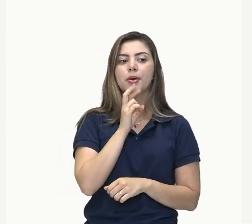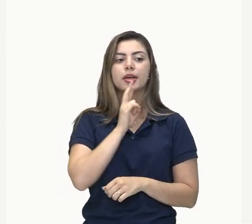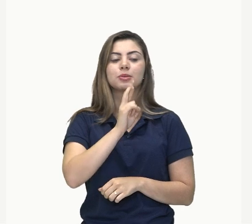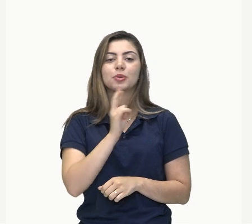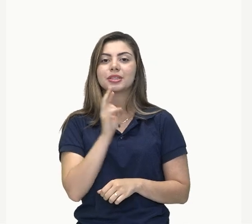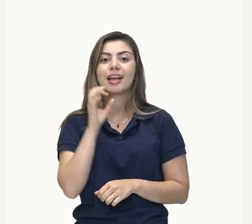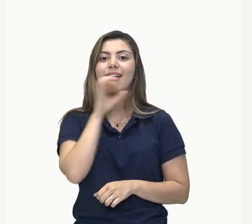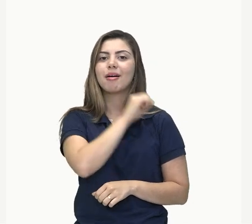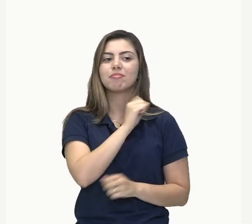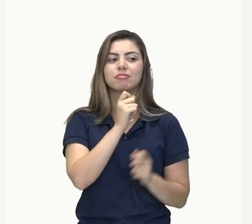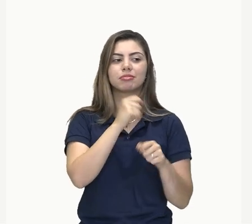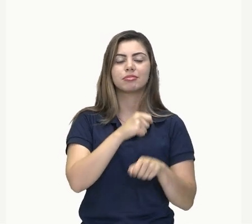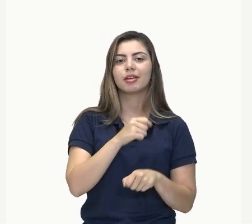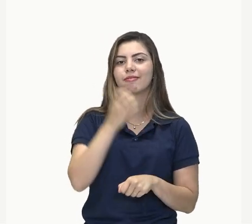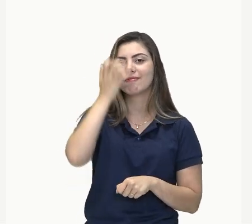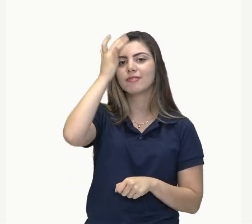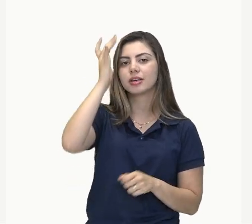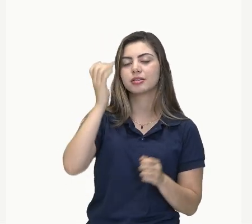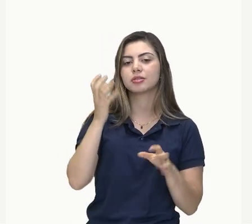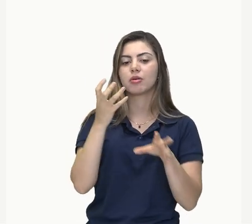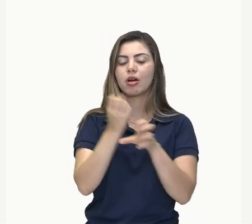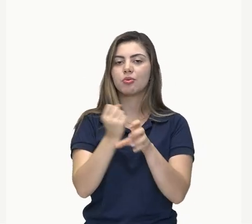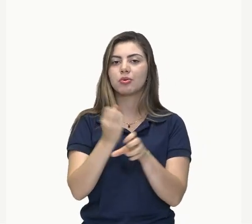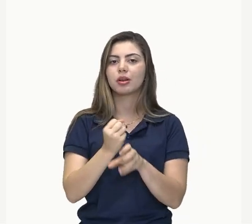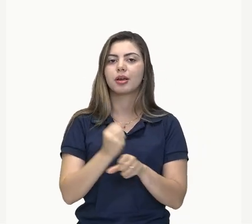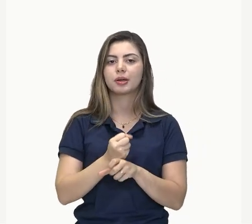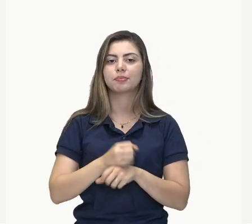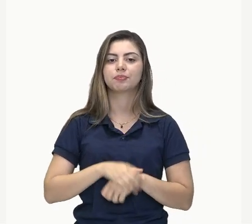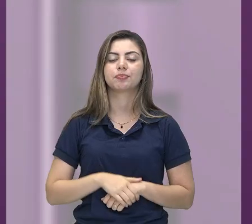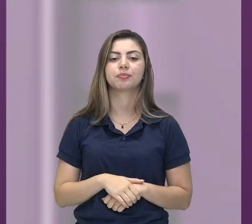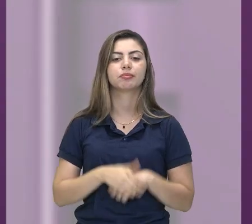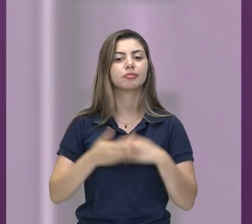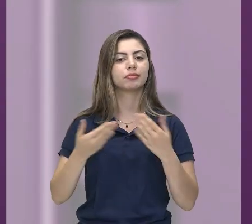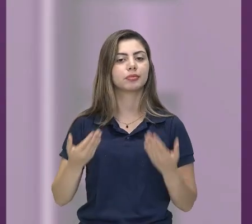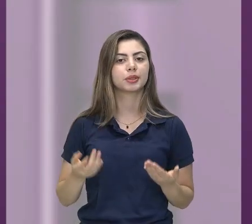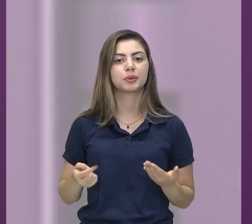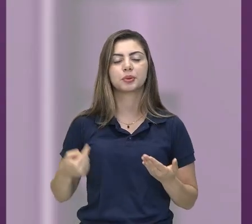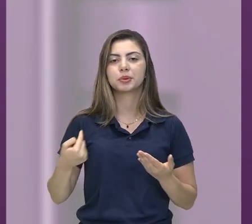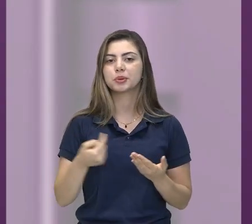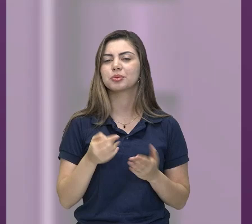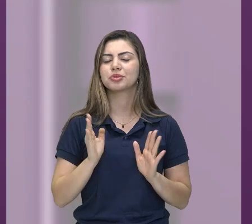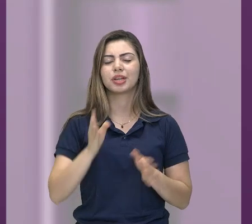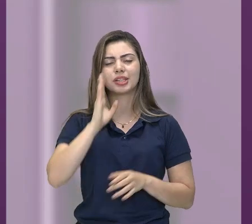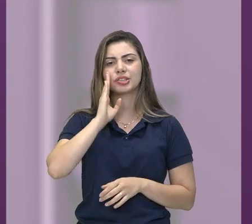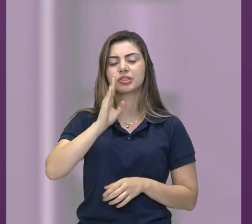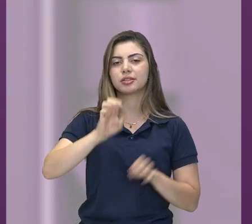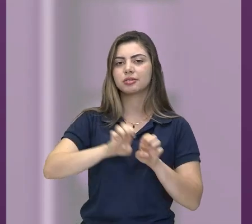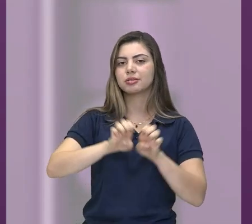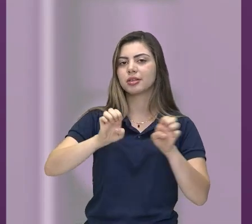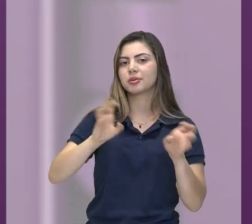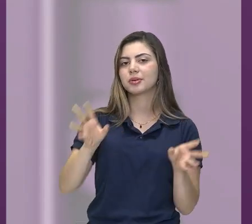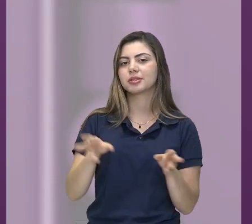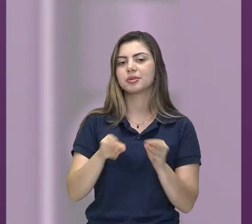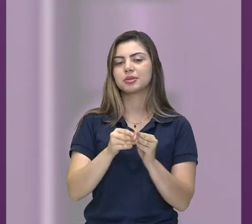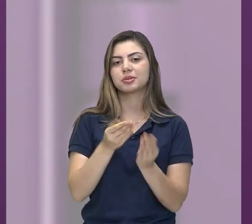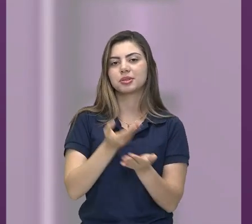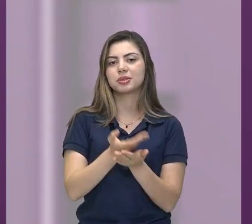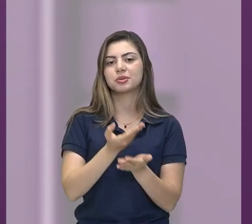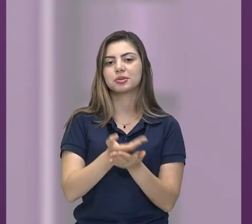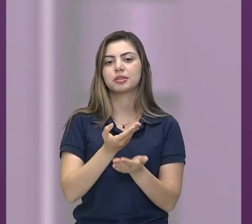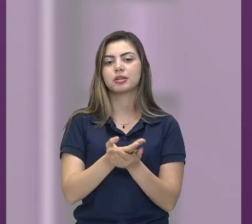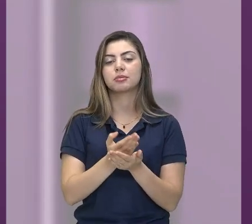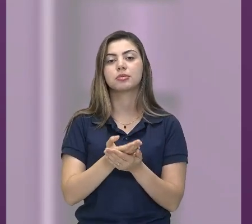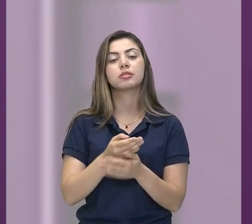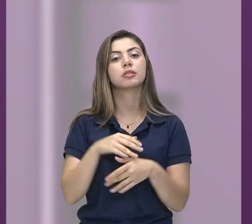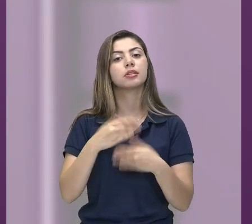ajudar a gente a calcular os seus elementos, né? Então a gente foi direto aí para a equação reduzida e lá a